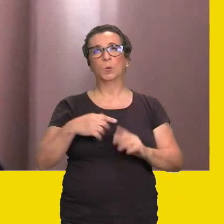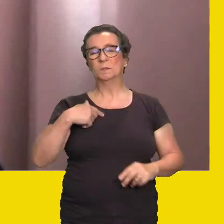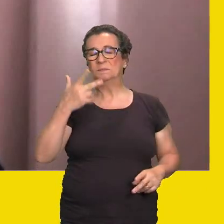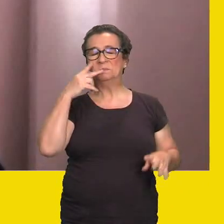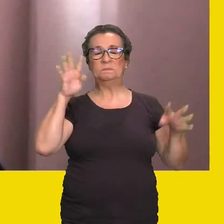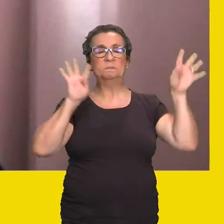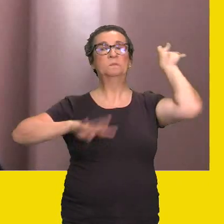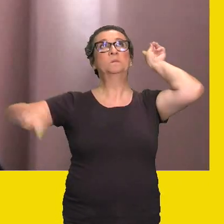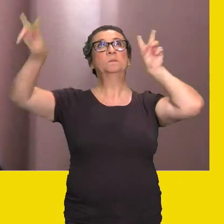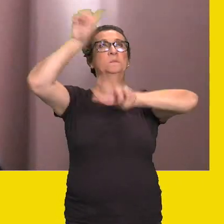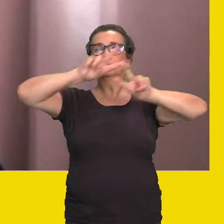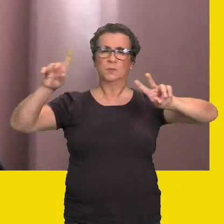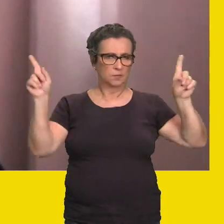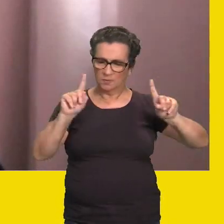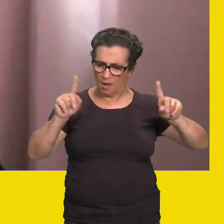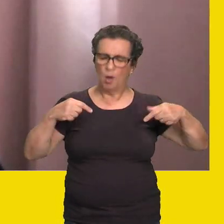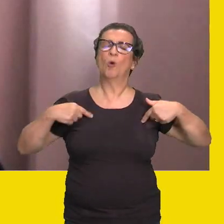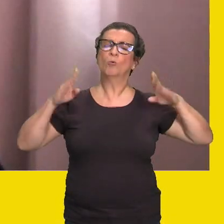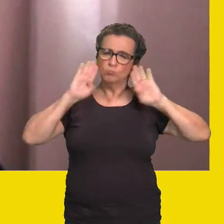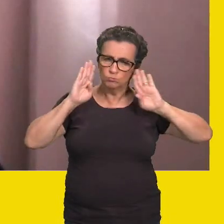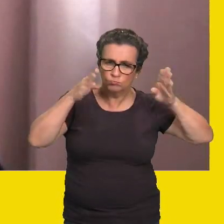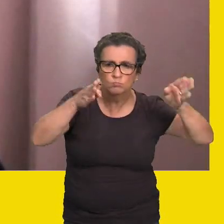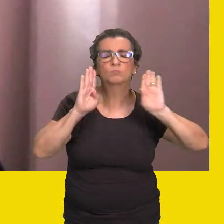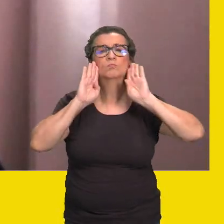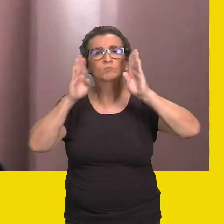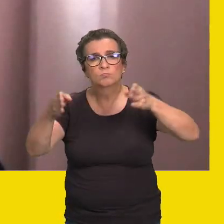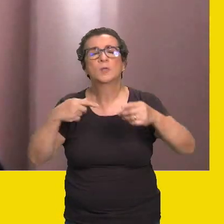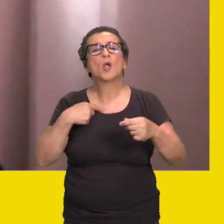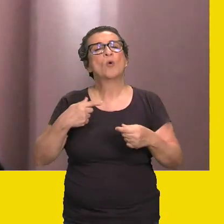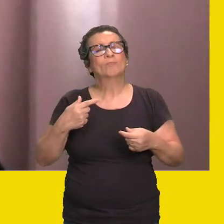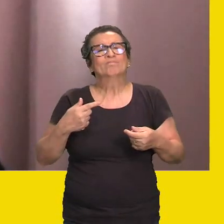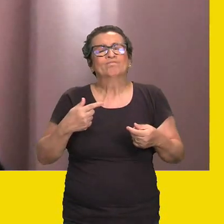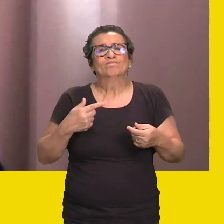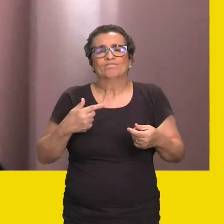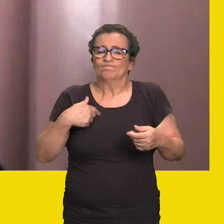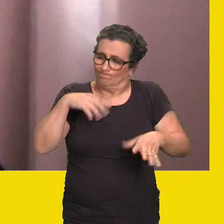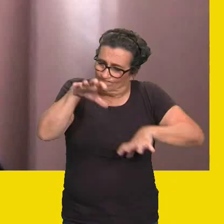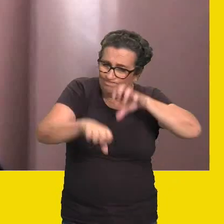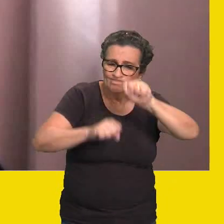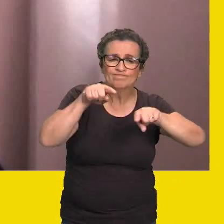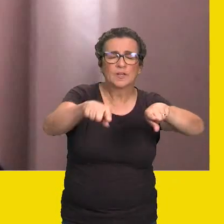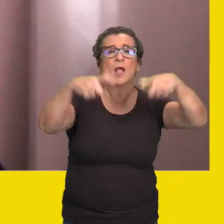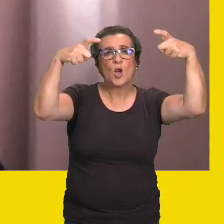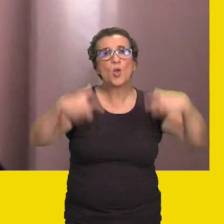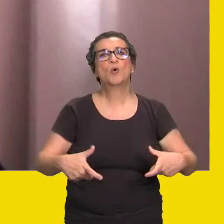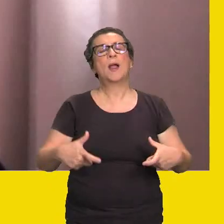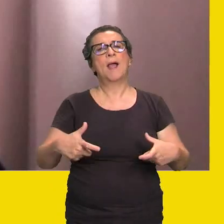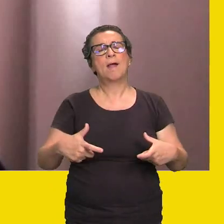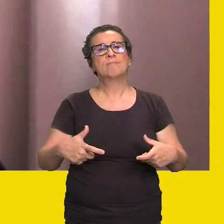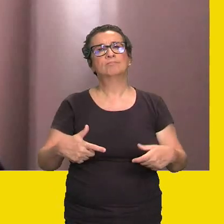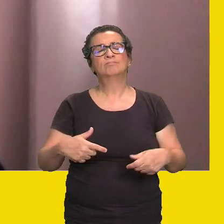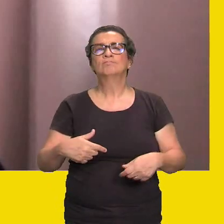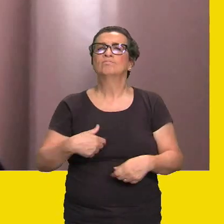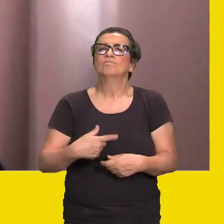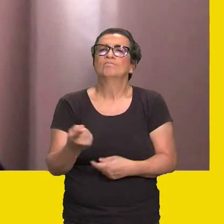prestando atenção do que ele está falando, né? Então, assim, eu procuro muito esse lugar de escuta, né? Esse lugar de